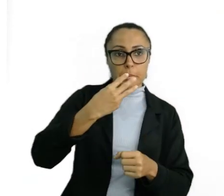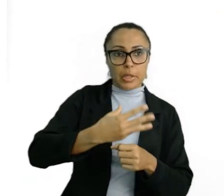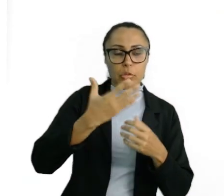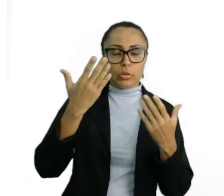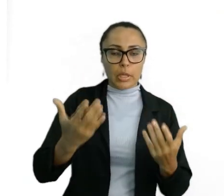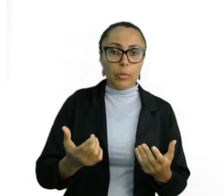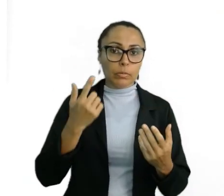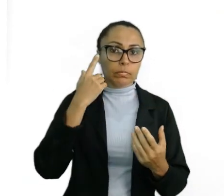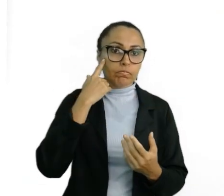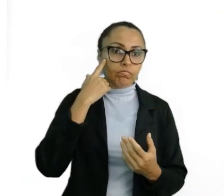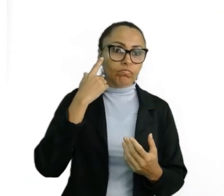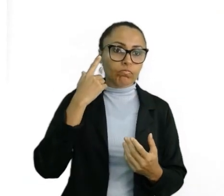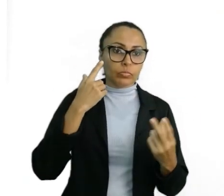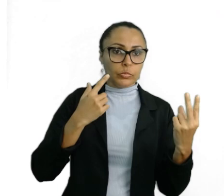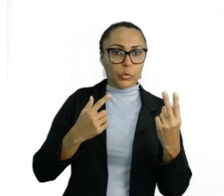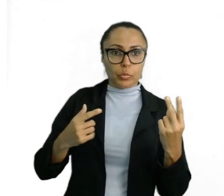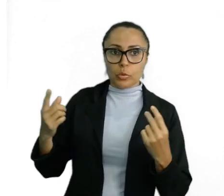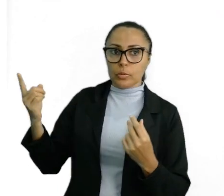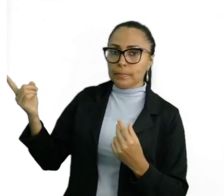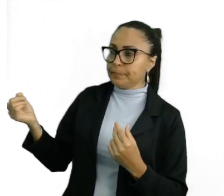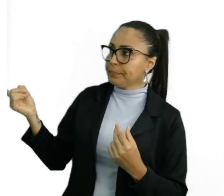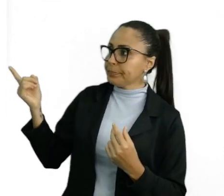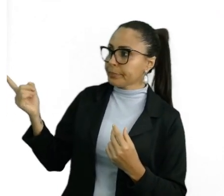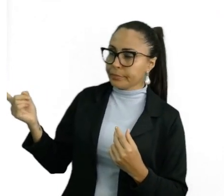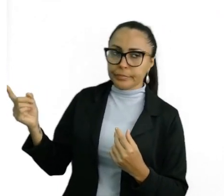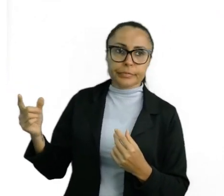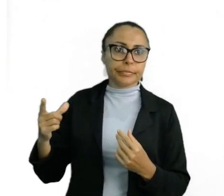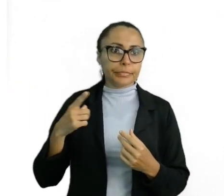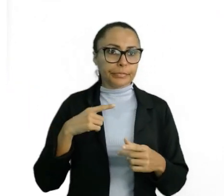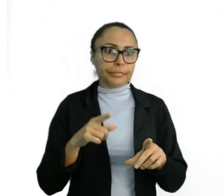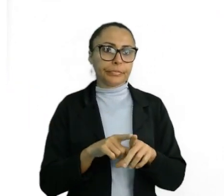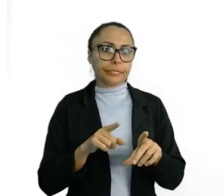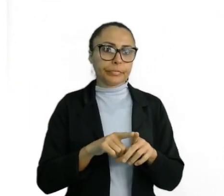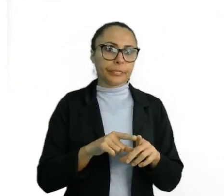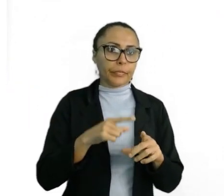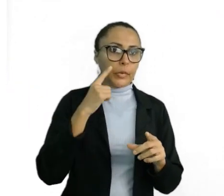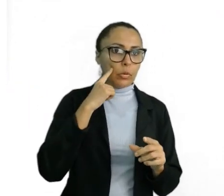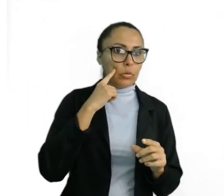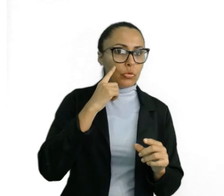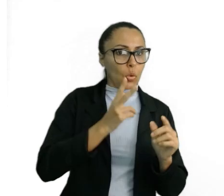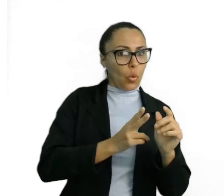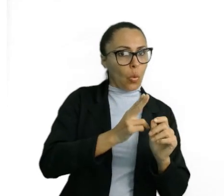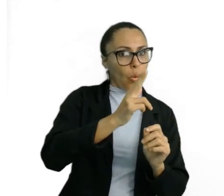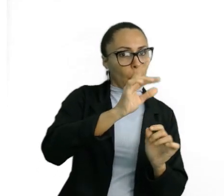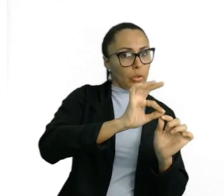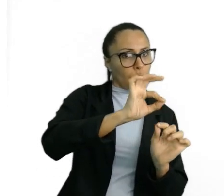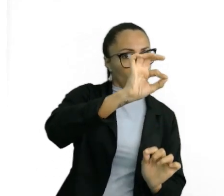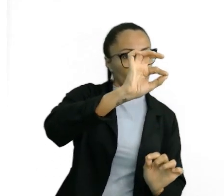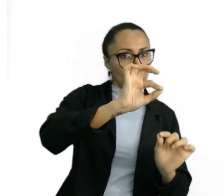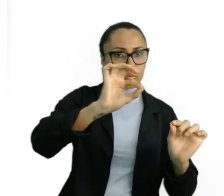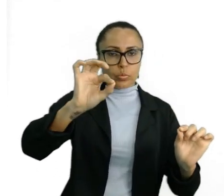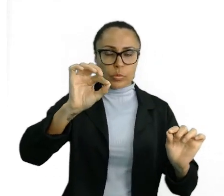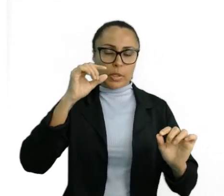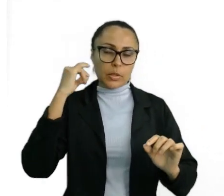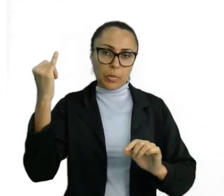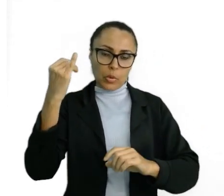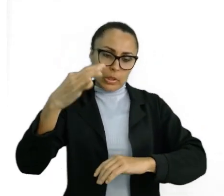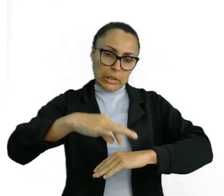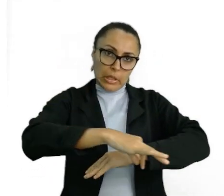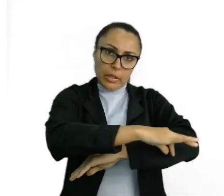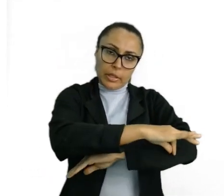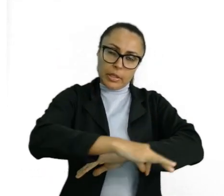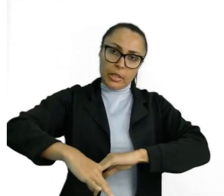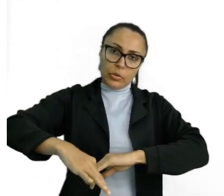em dois planos, né, que são as époras. A gente tem também os cortes, que são muito importantes na arquitetura e no design. Né?